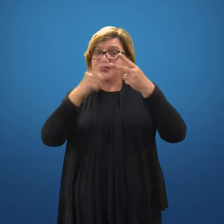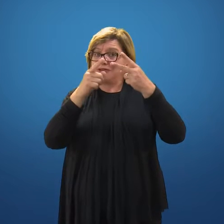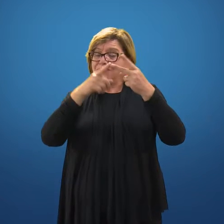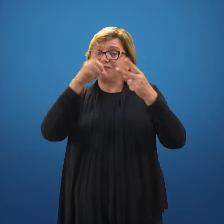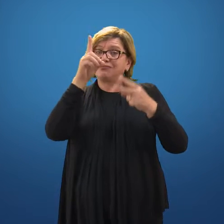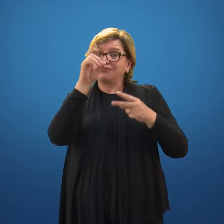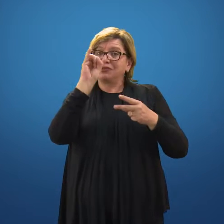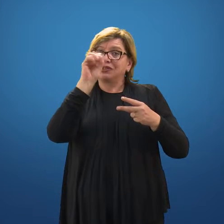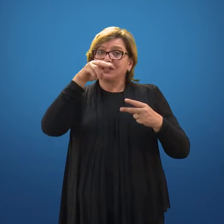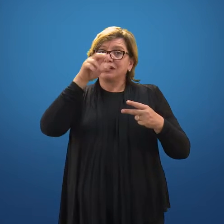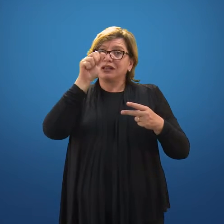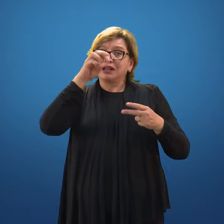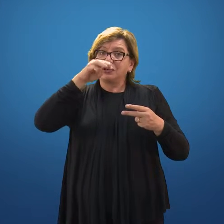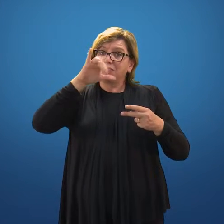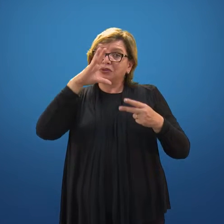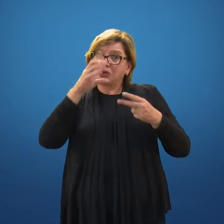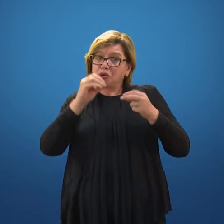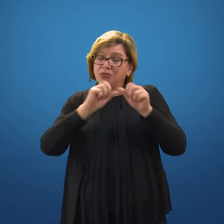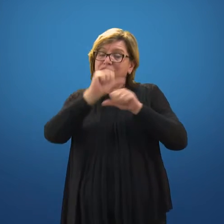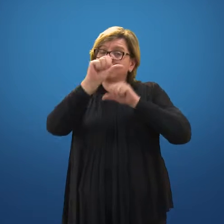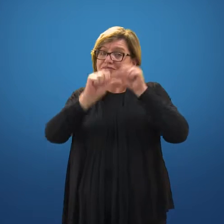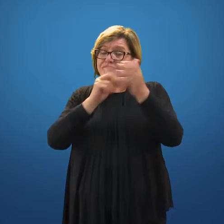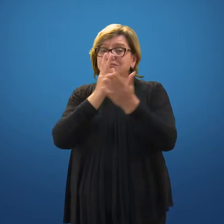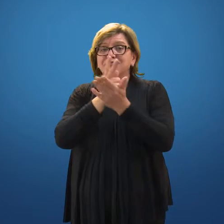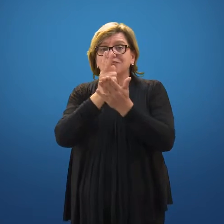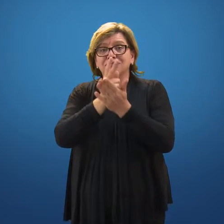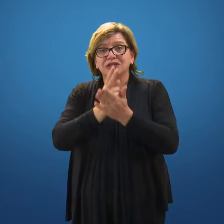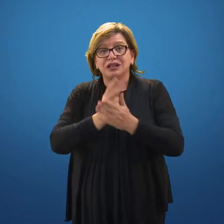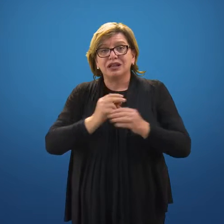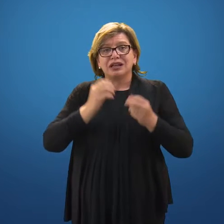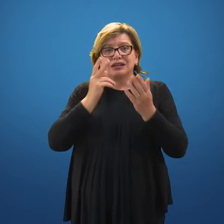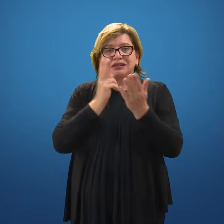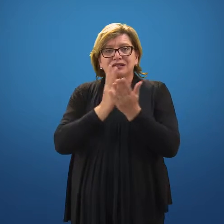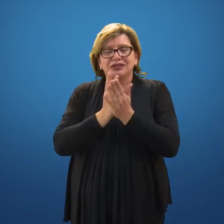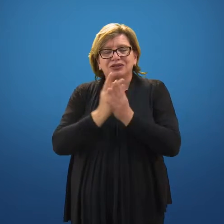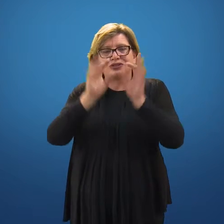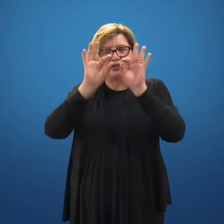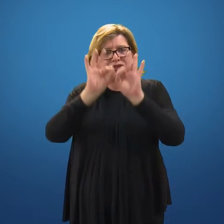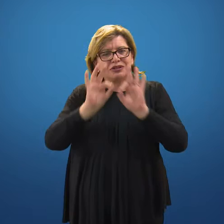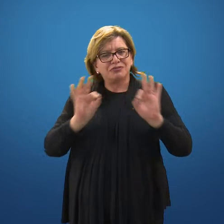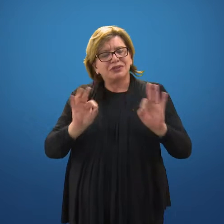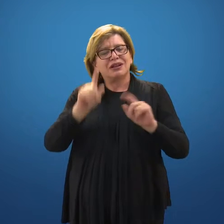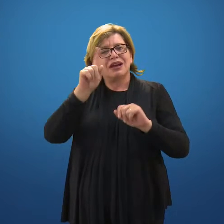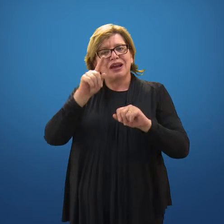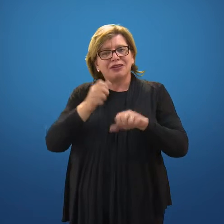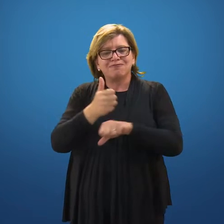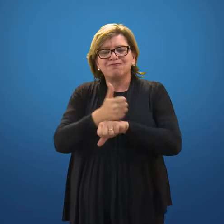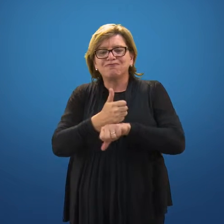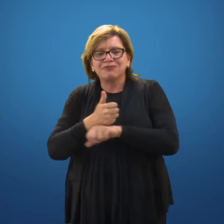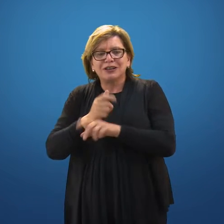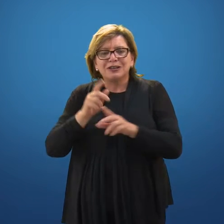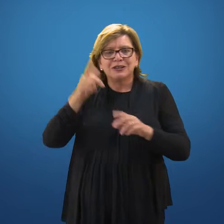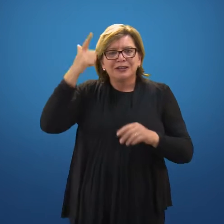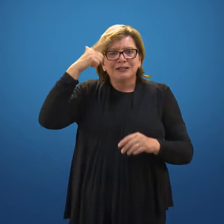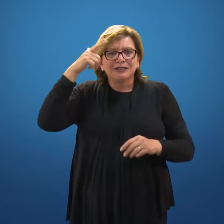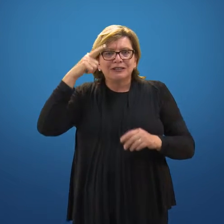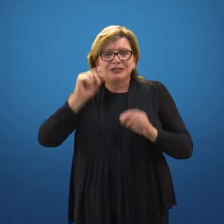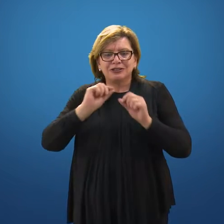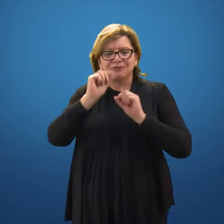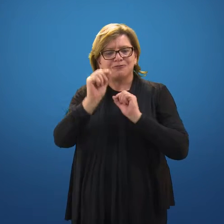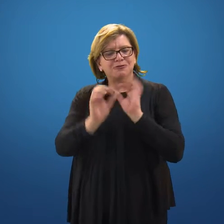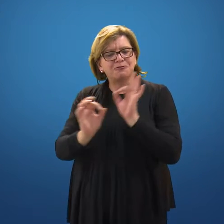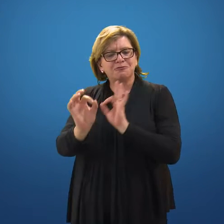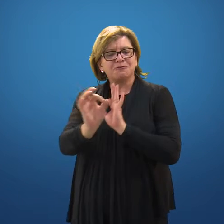ele falava que simplesmente o bom gerenciamento desses aspectos estáticos geraria a